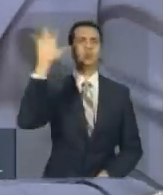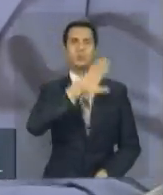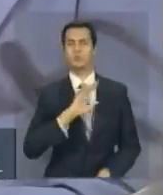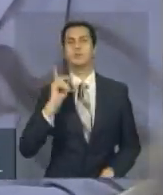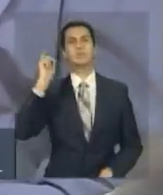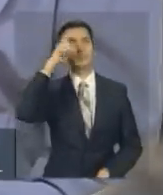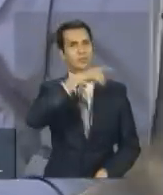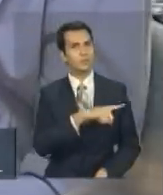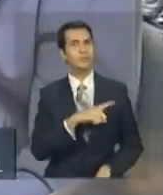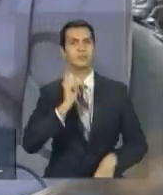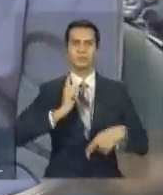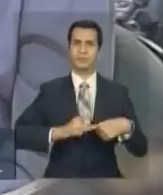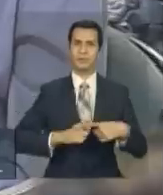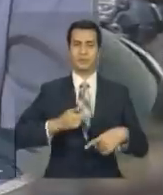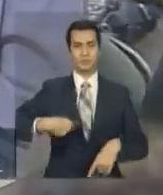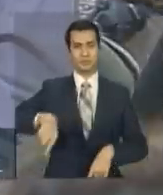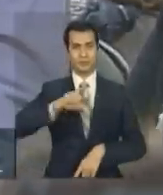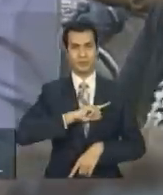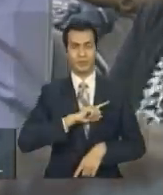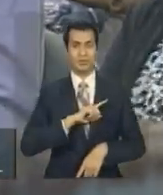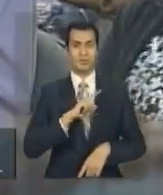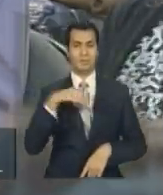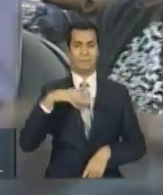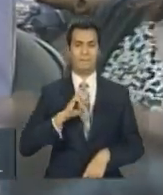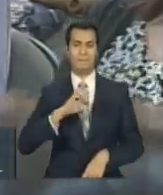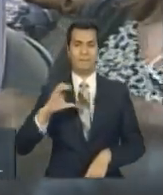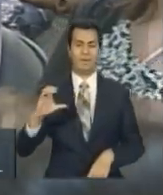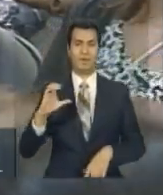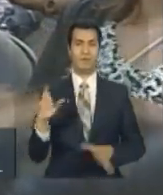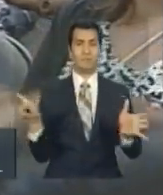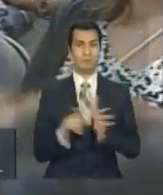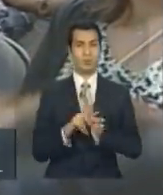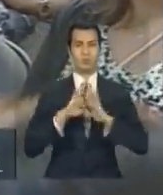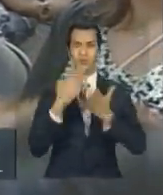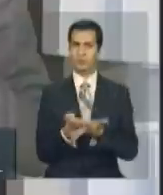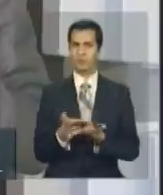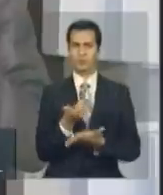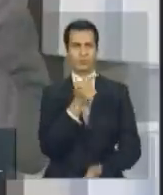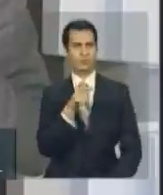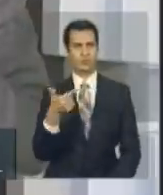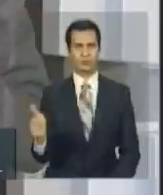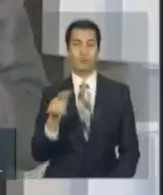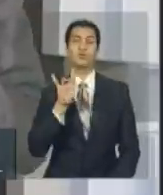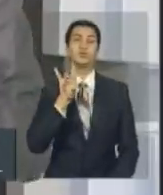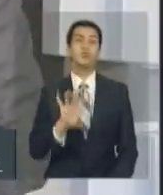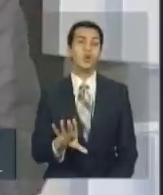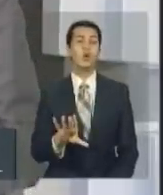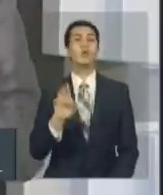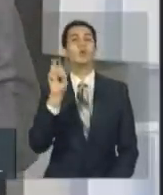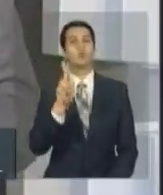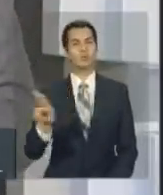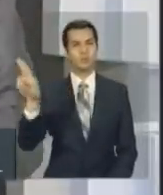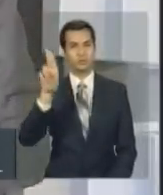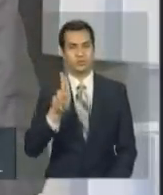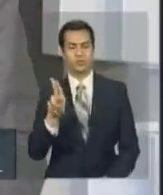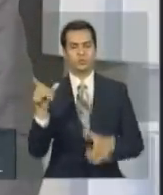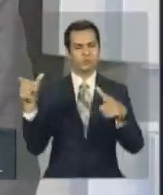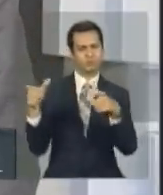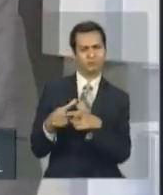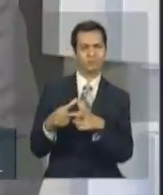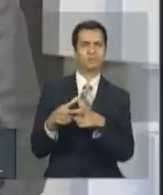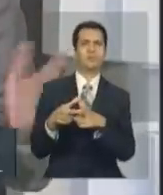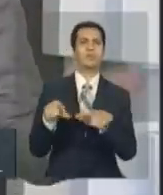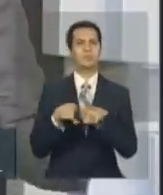num regime federativo, em que o MEC não tem rede própria, a não ser, né, a nossa rede diminuta, né,